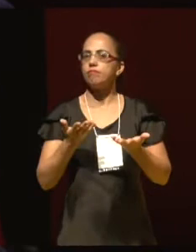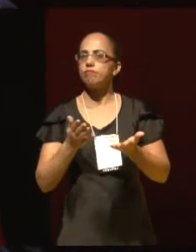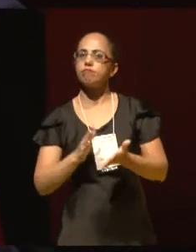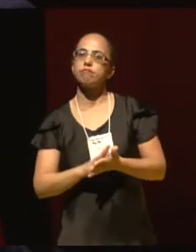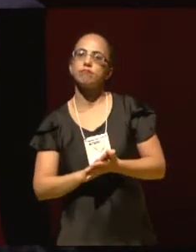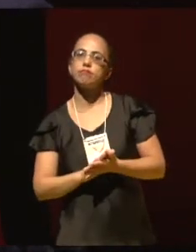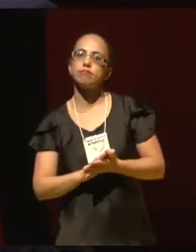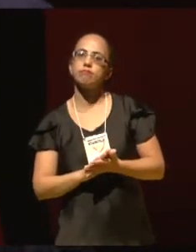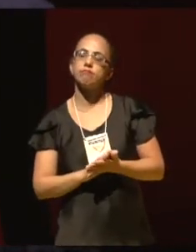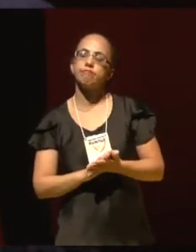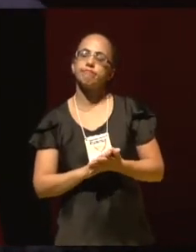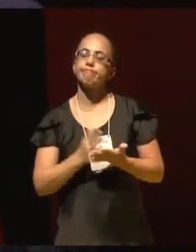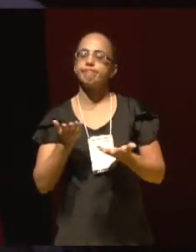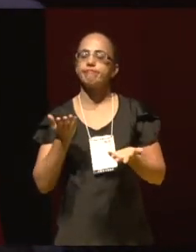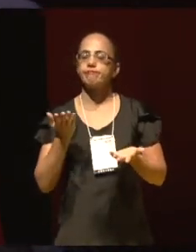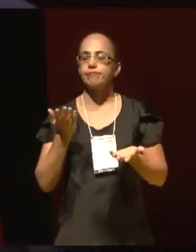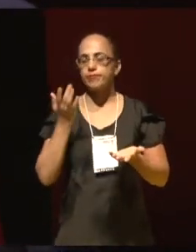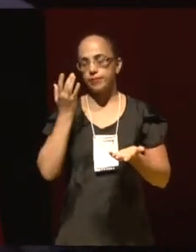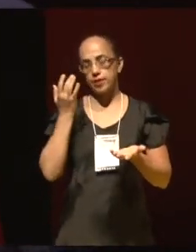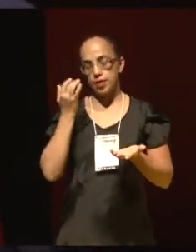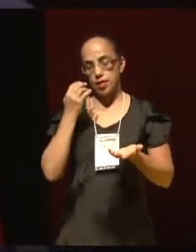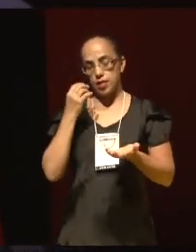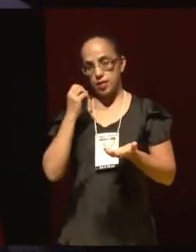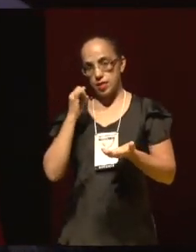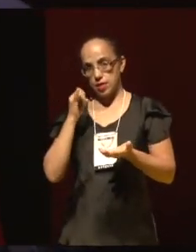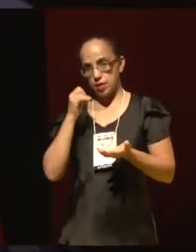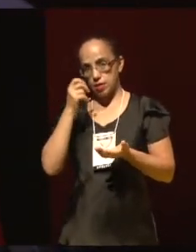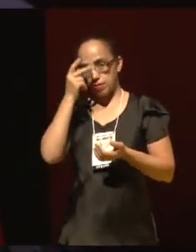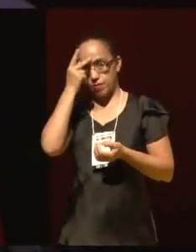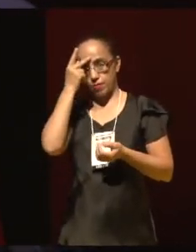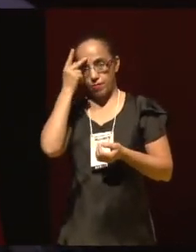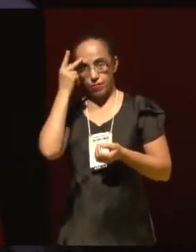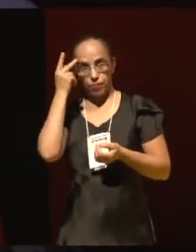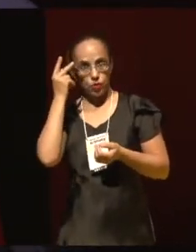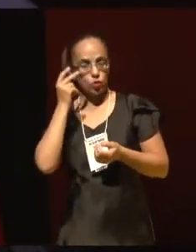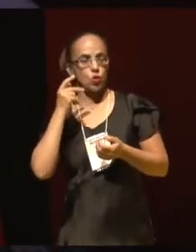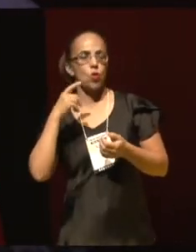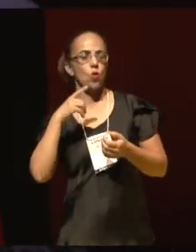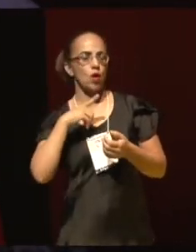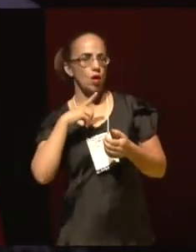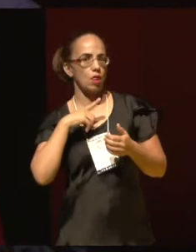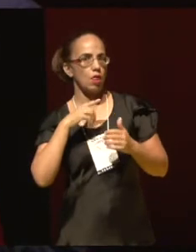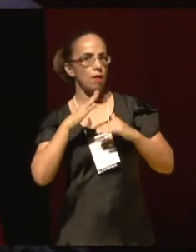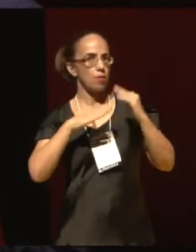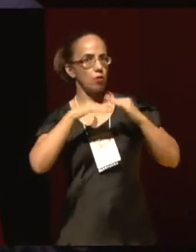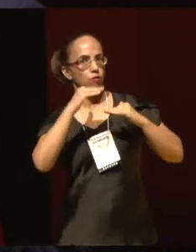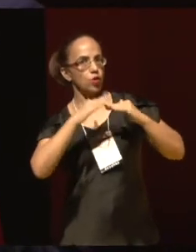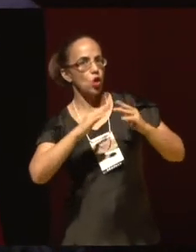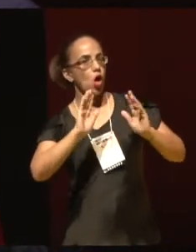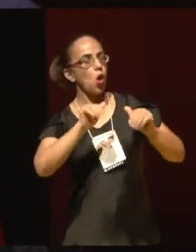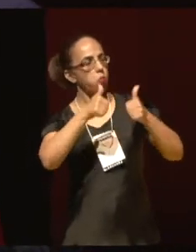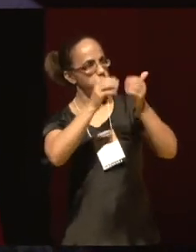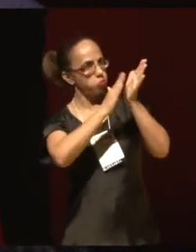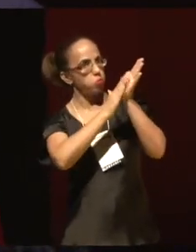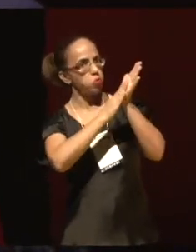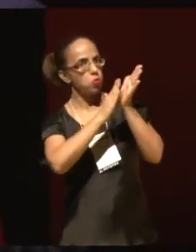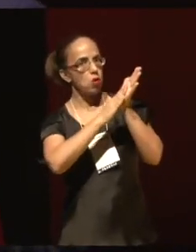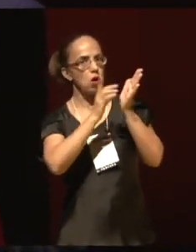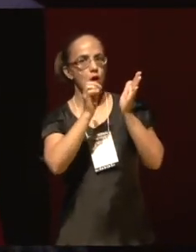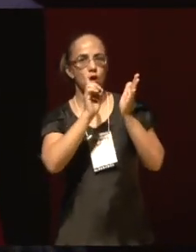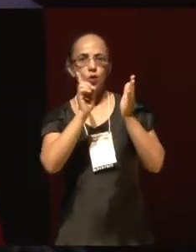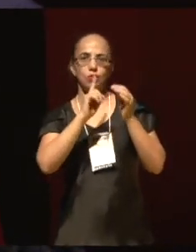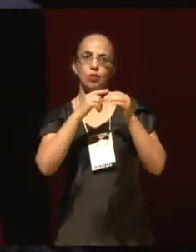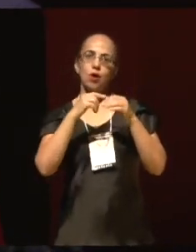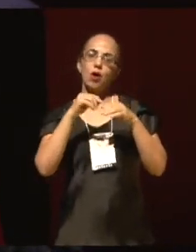É fácil olhar. Se uma pessoa é exitosa em seu trabalho, não necessariamente